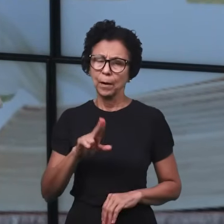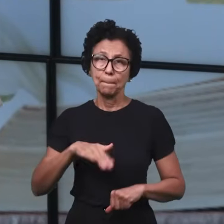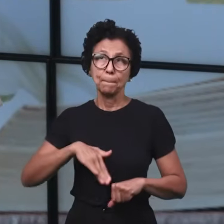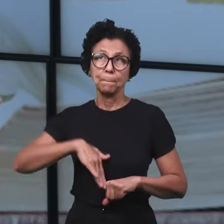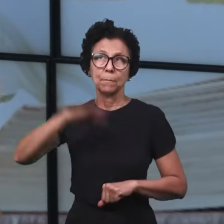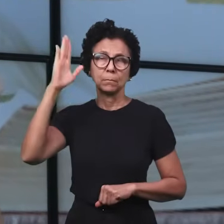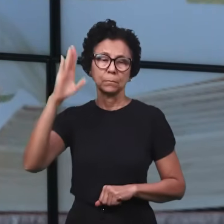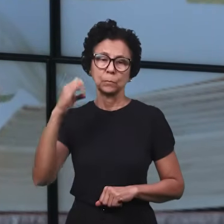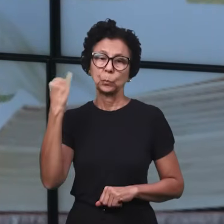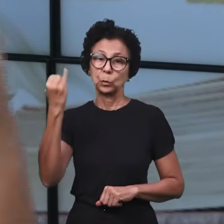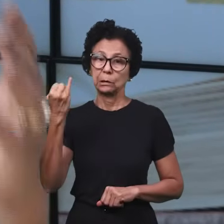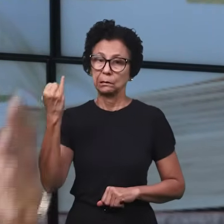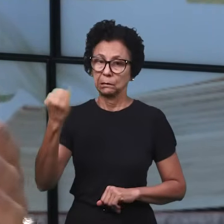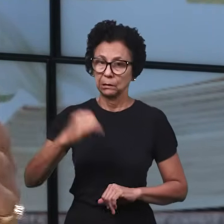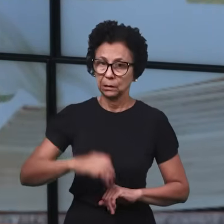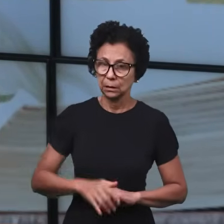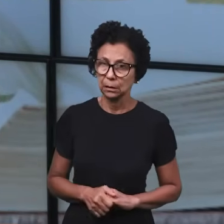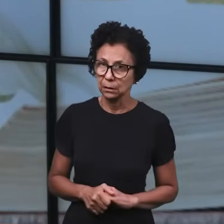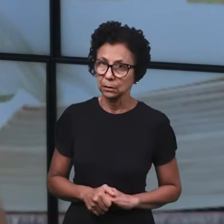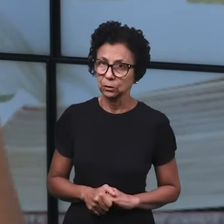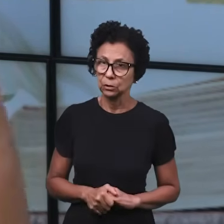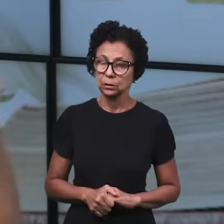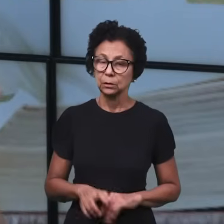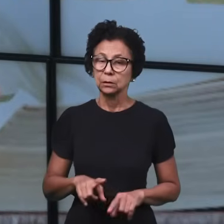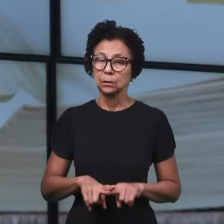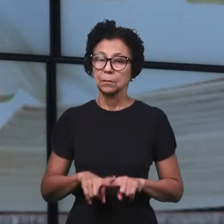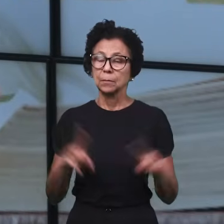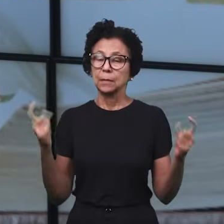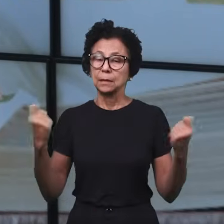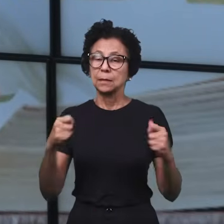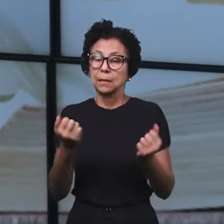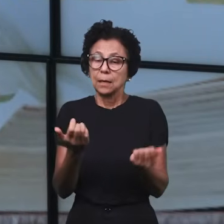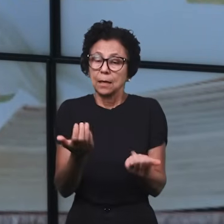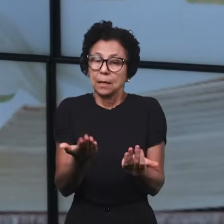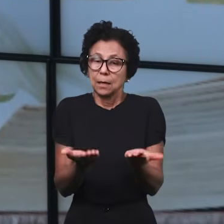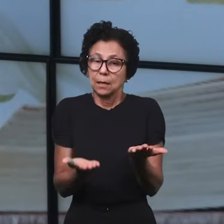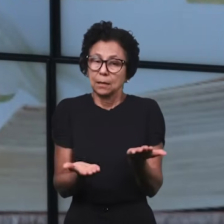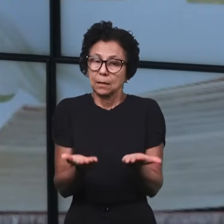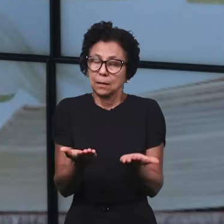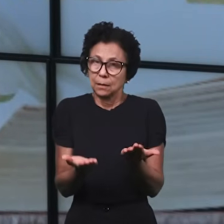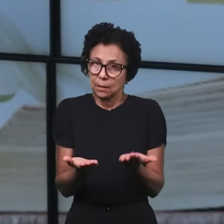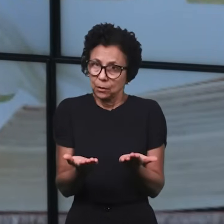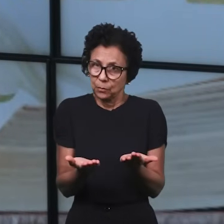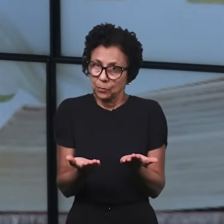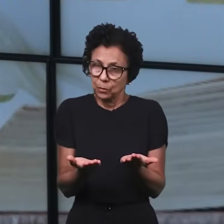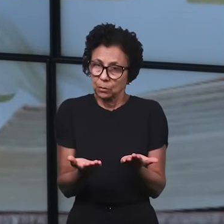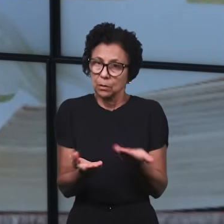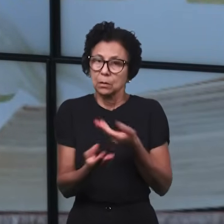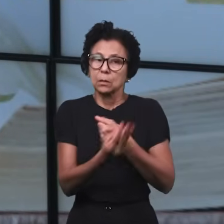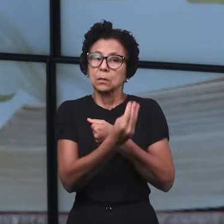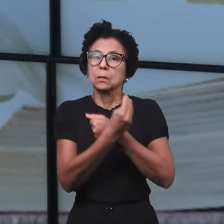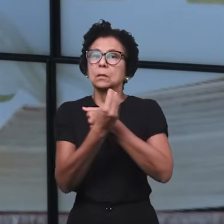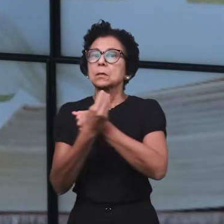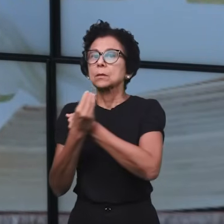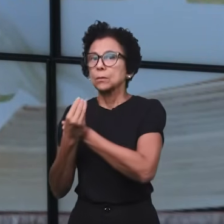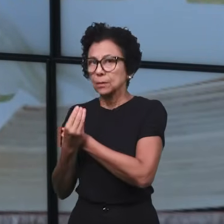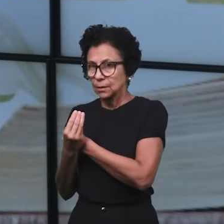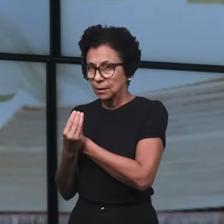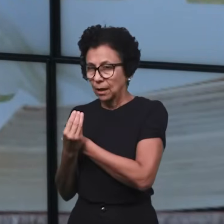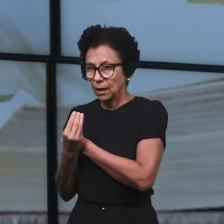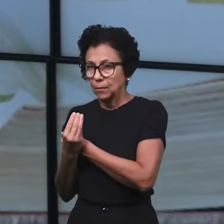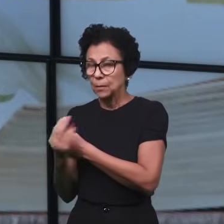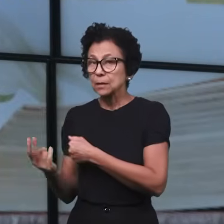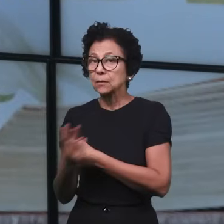outra coisa é o excesso, a falta de equilíbrio naquilo que é cuidar da aparência,